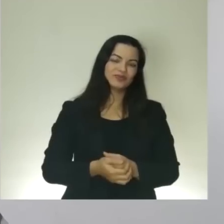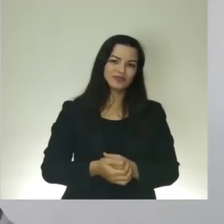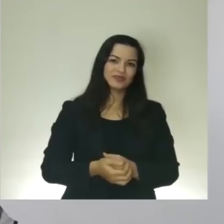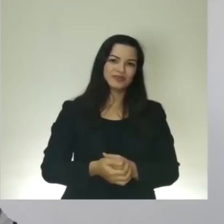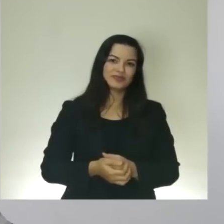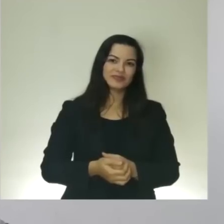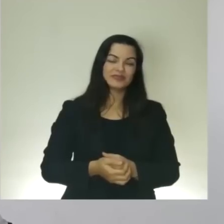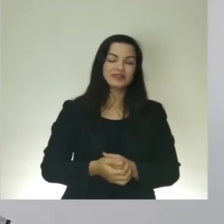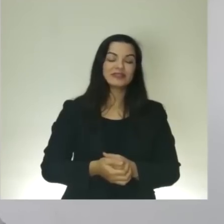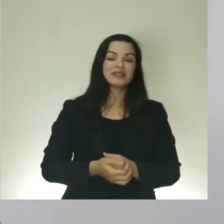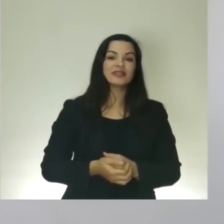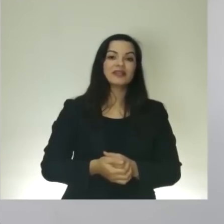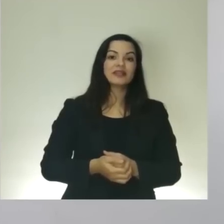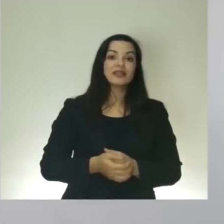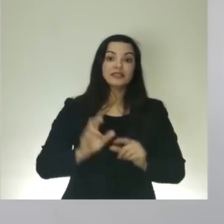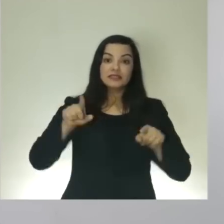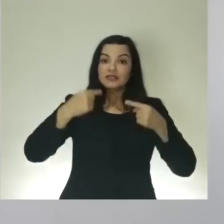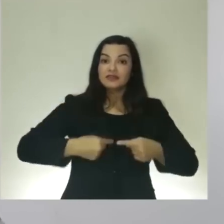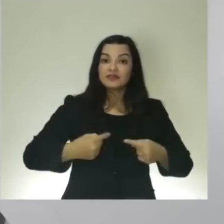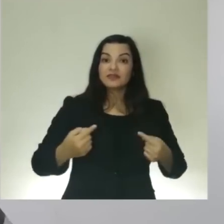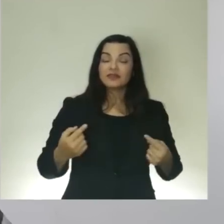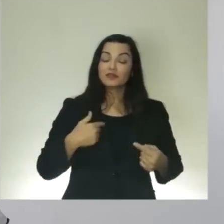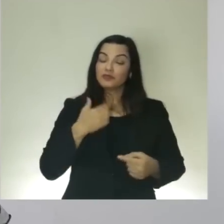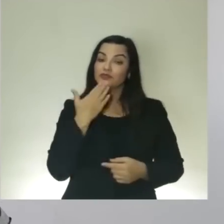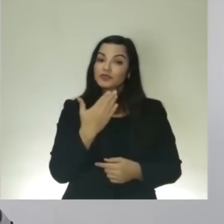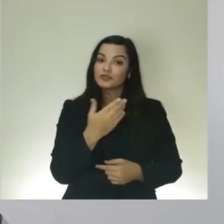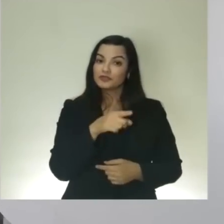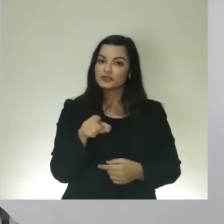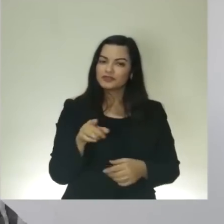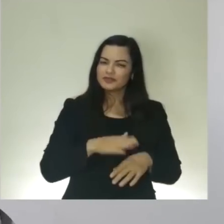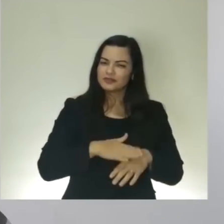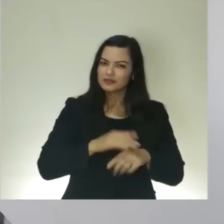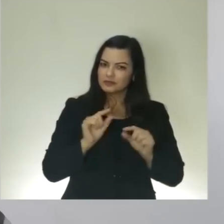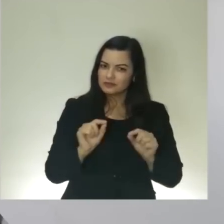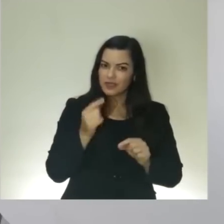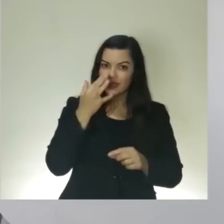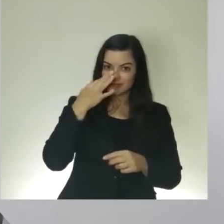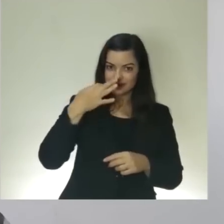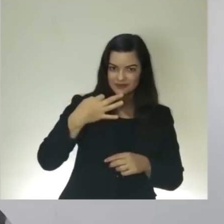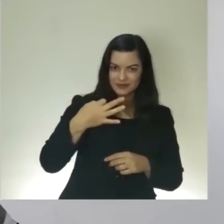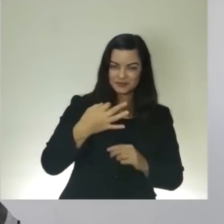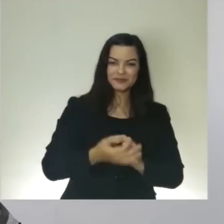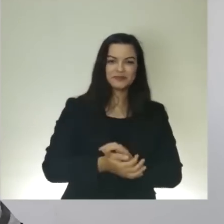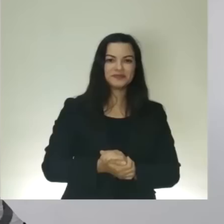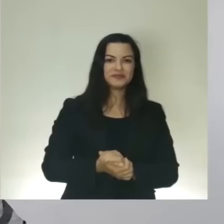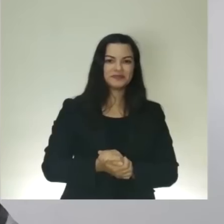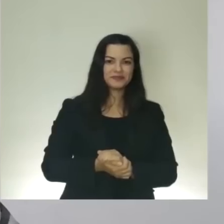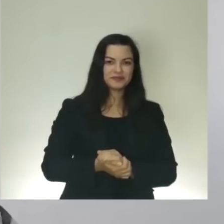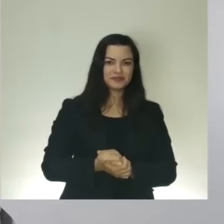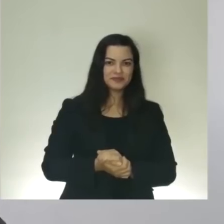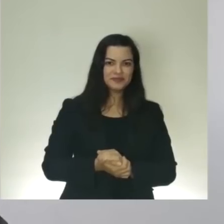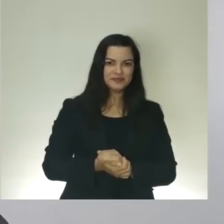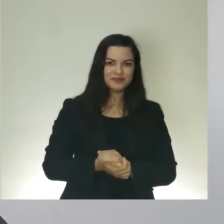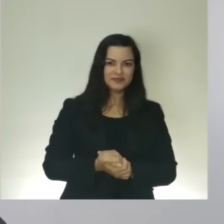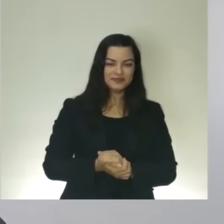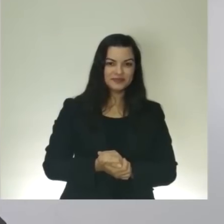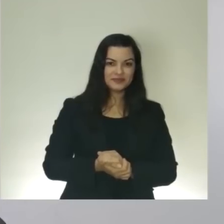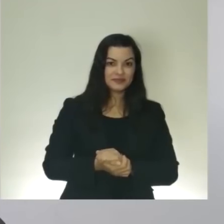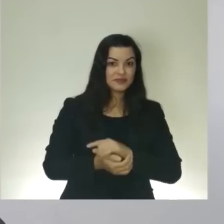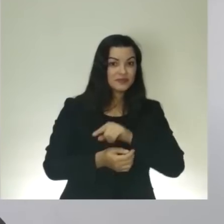desafio, eu vou pedir para vocês fazerem o seguinte, prestem bastante atenção. Vocês vão fazer